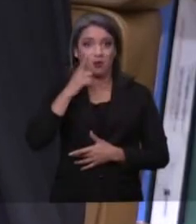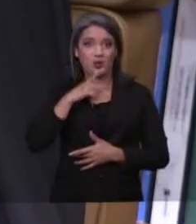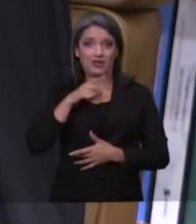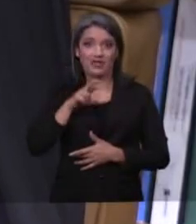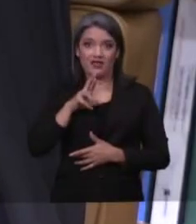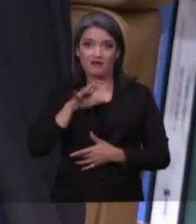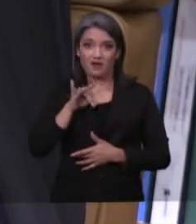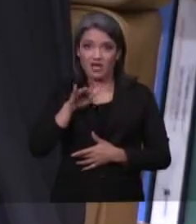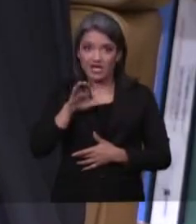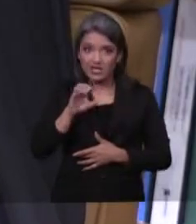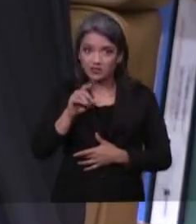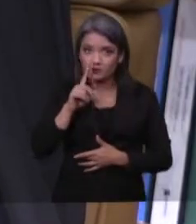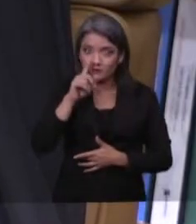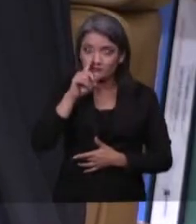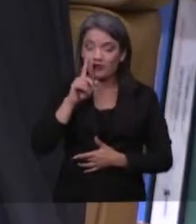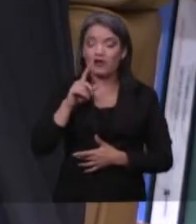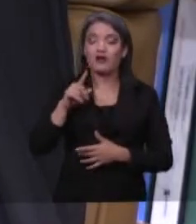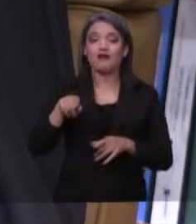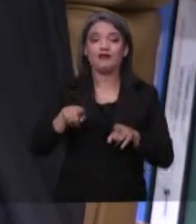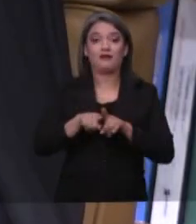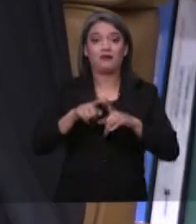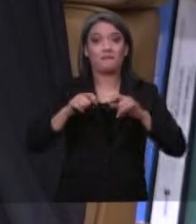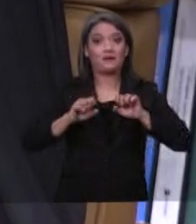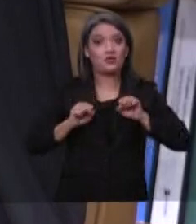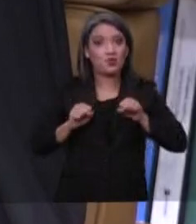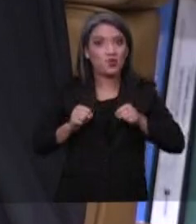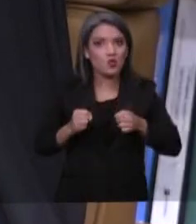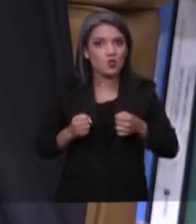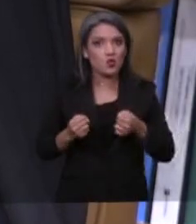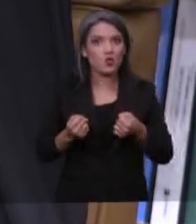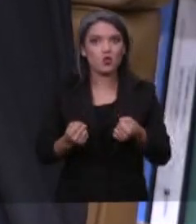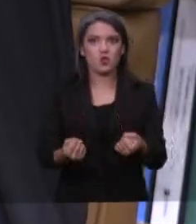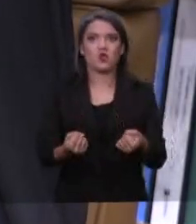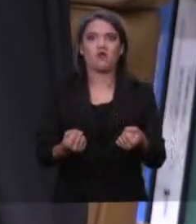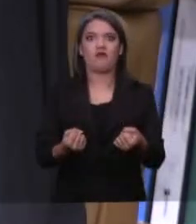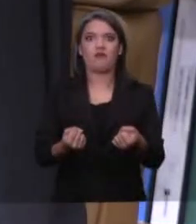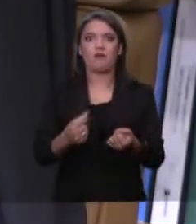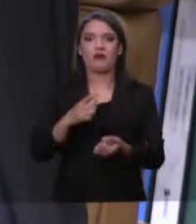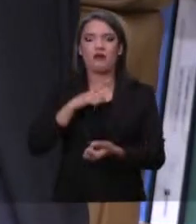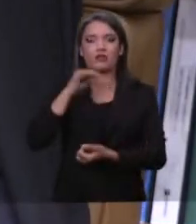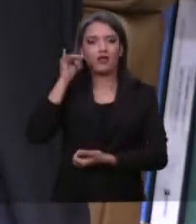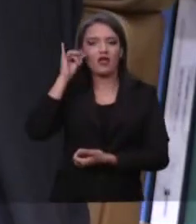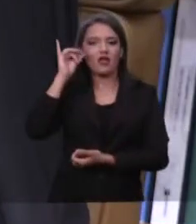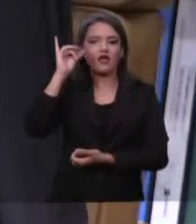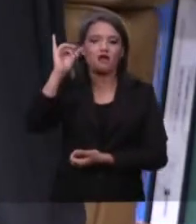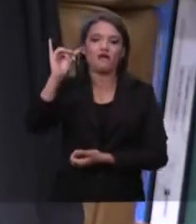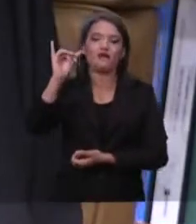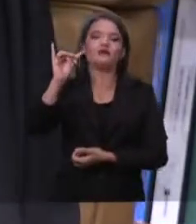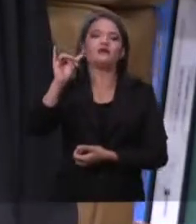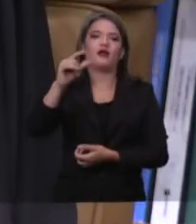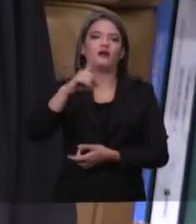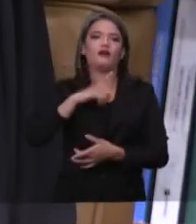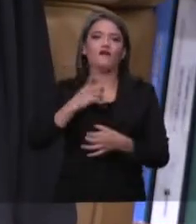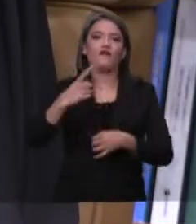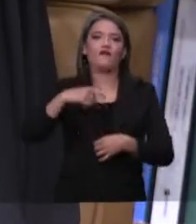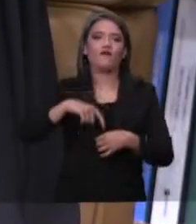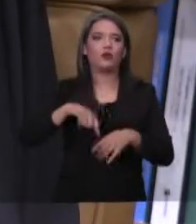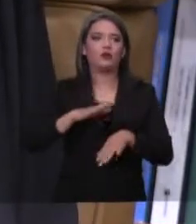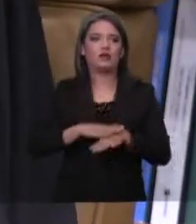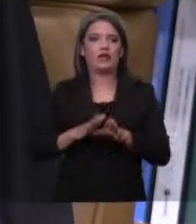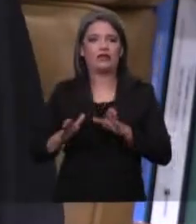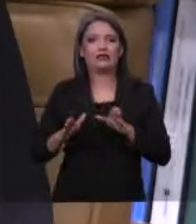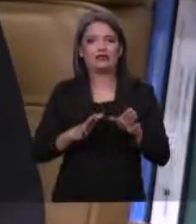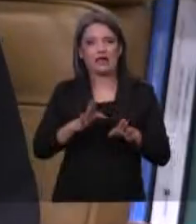preciso fazer para evitarmos que voltássemos a esse tempo que eu